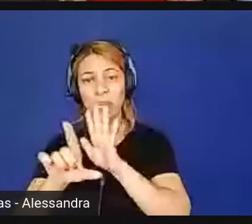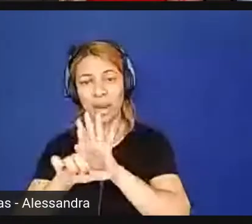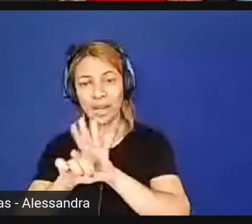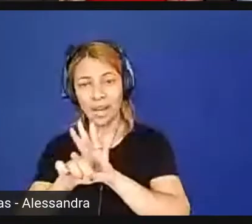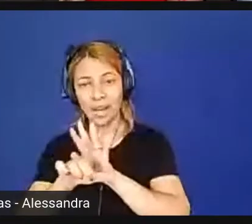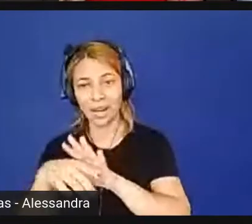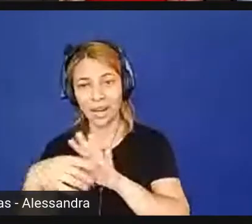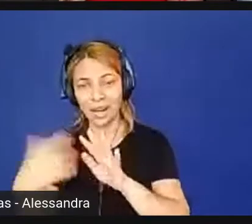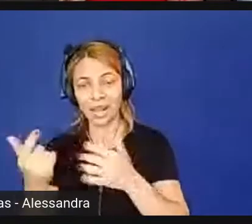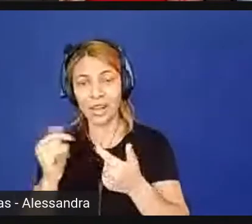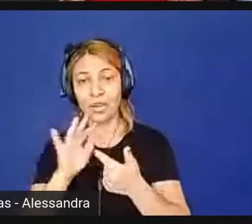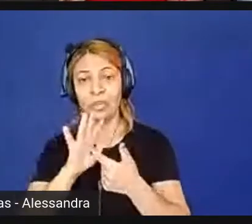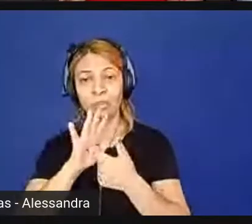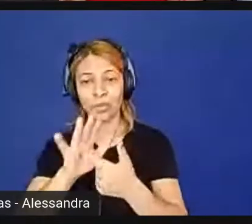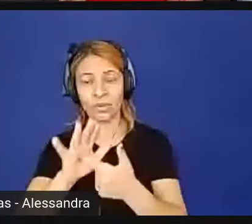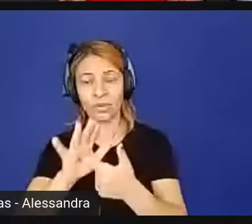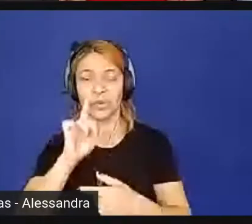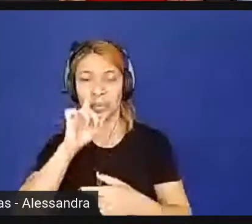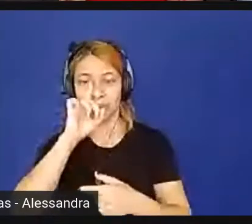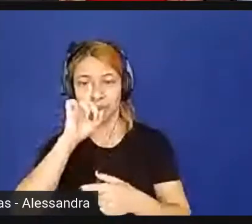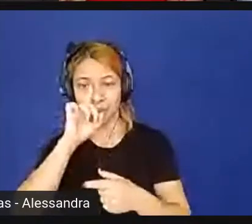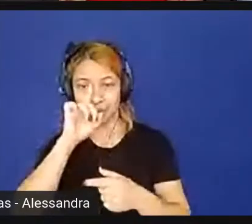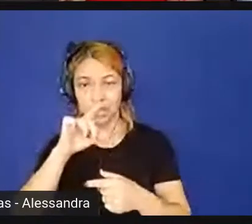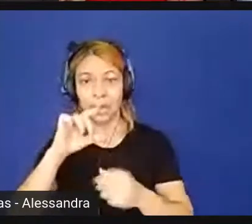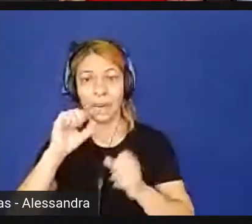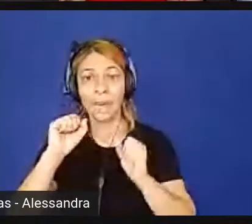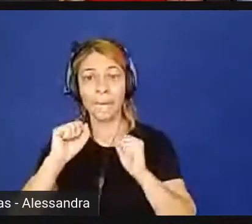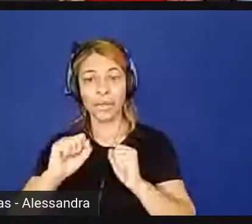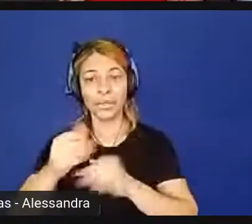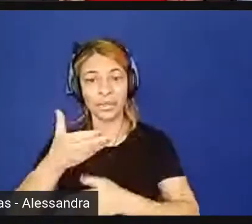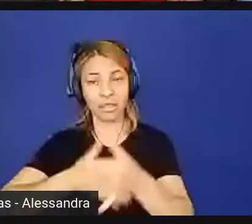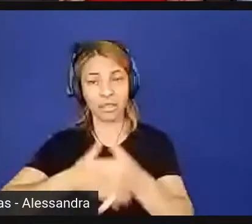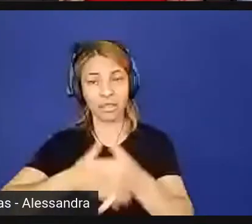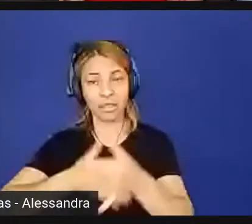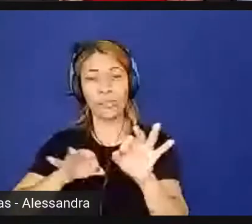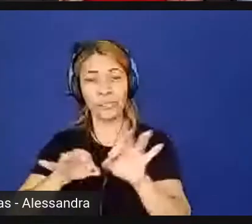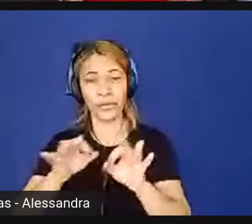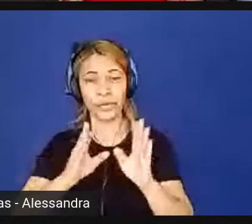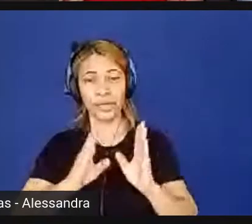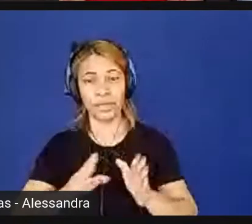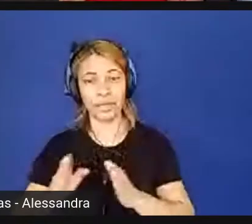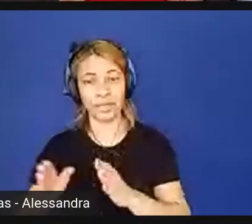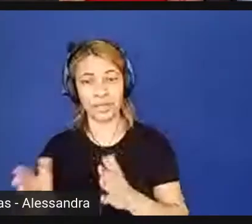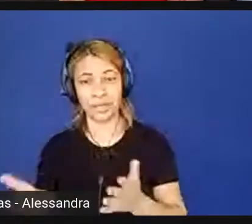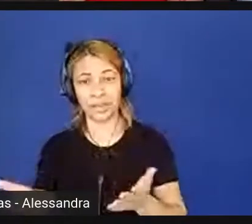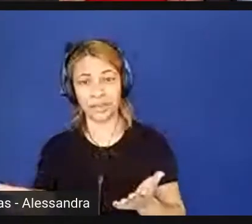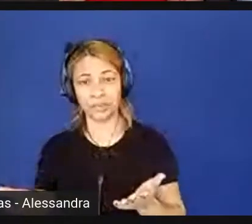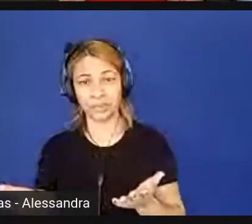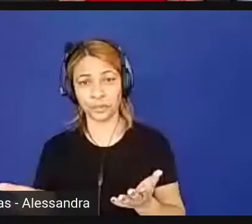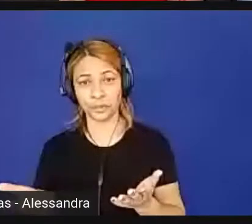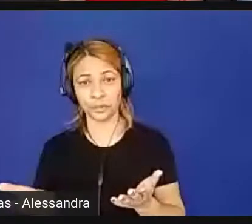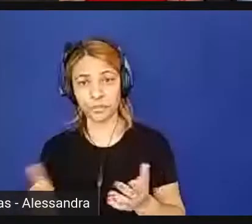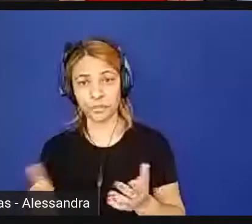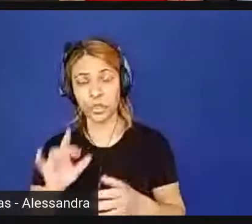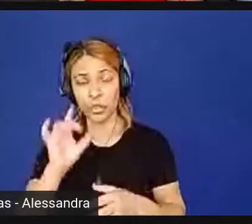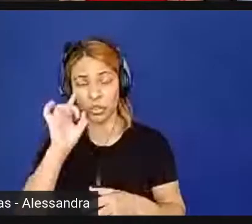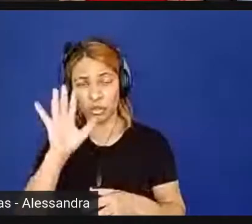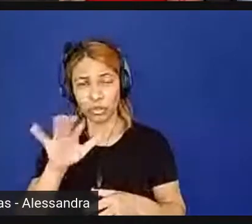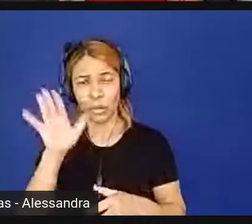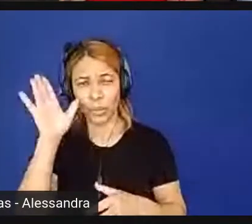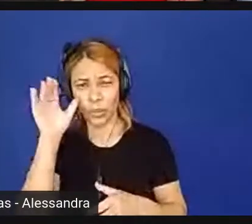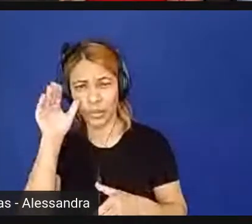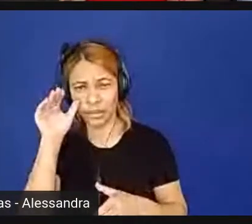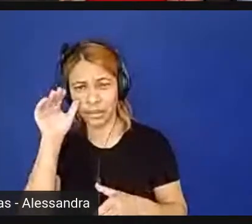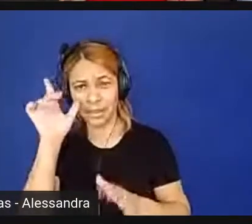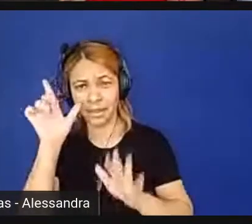esses riscos para que a gente possa ter essa relação de forma organizada, né? Só a título de curiosidade, a lei ela